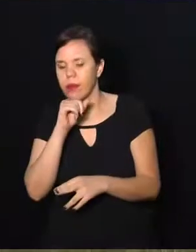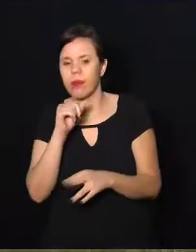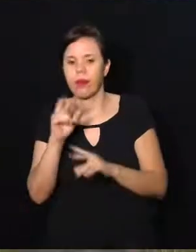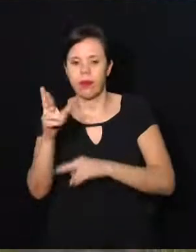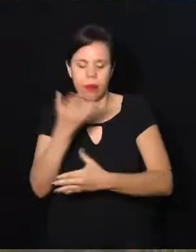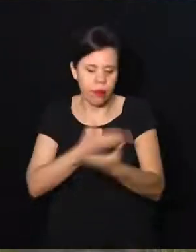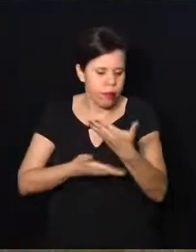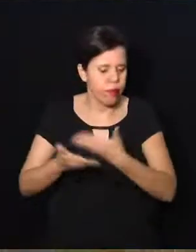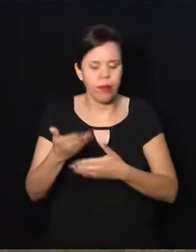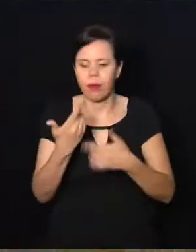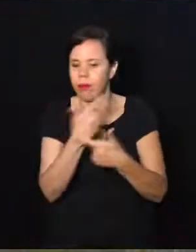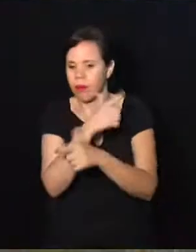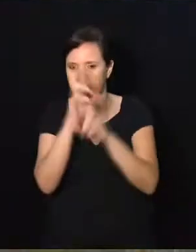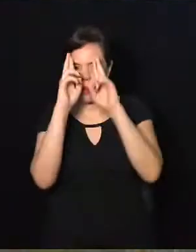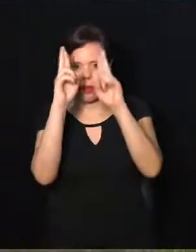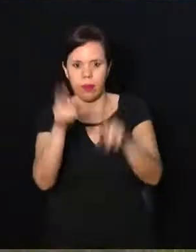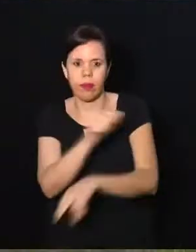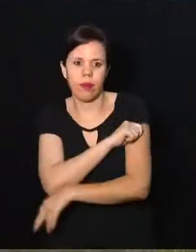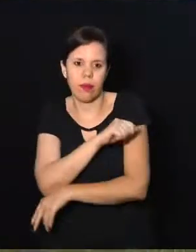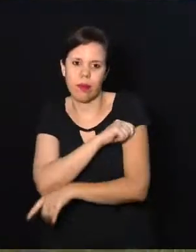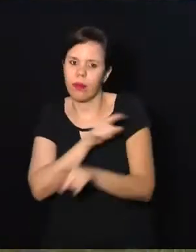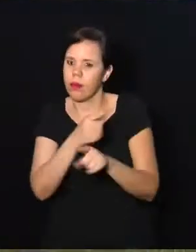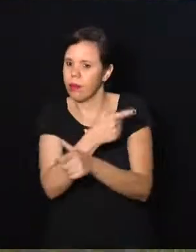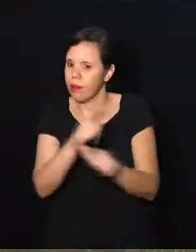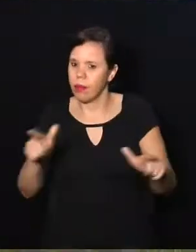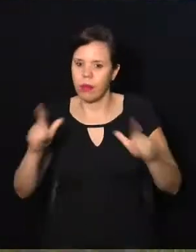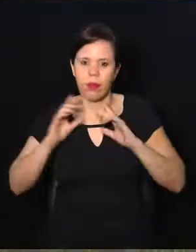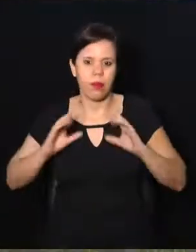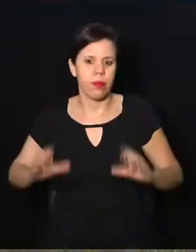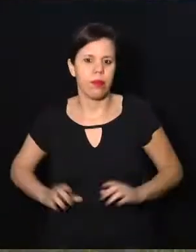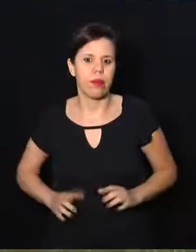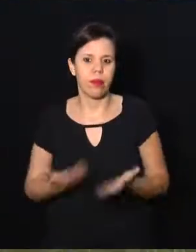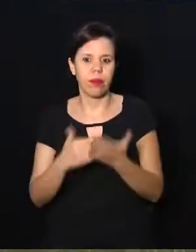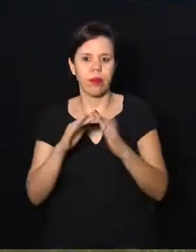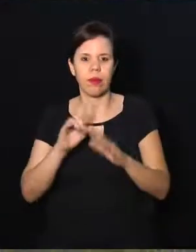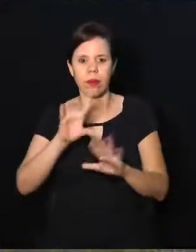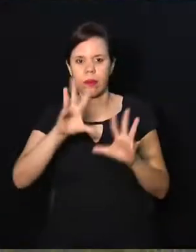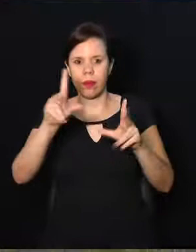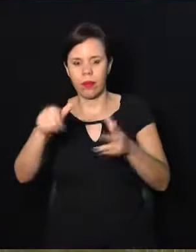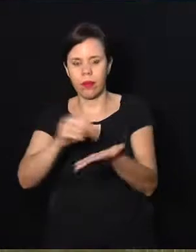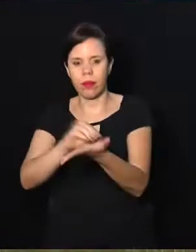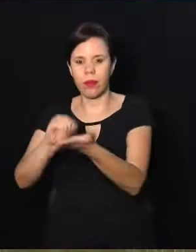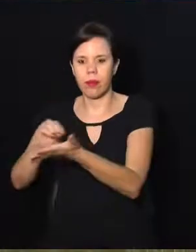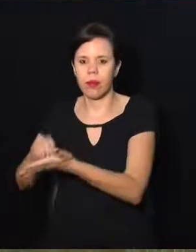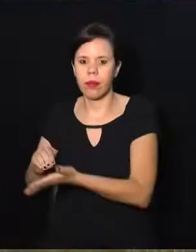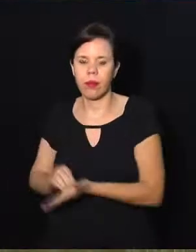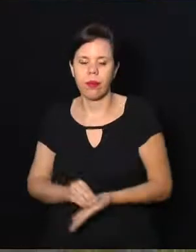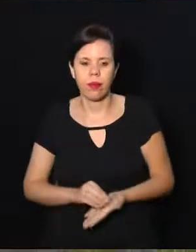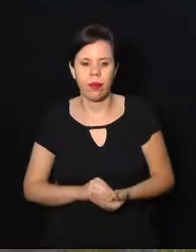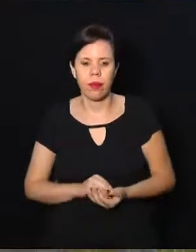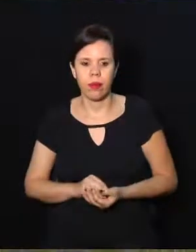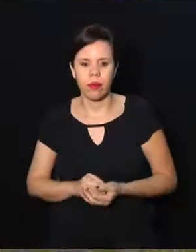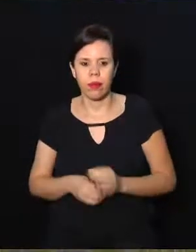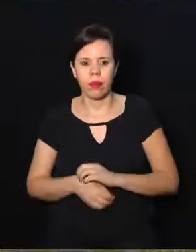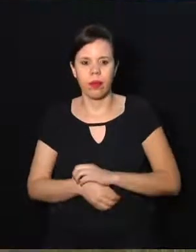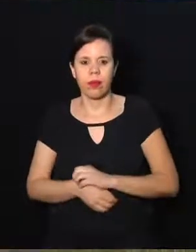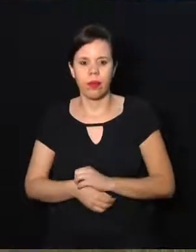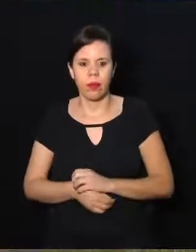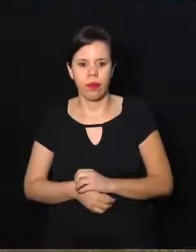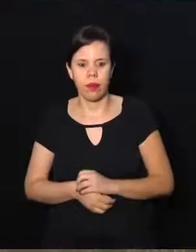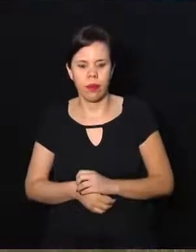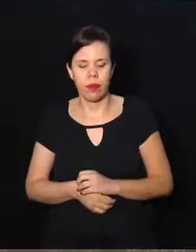Nós vemos aí os alunos não se comportando na escola. Tudo isso é falta de um arranjamento, de uma falta de